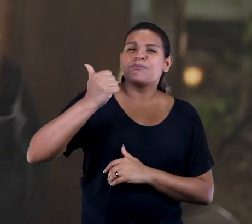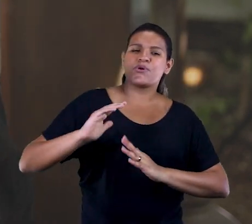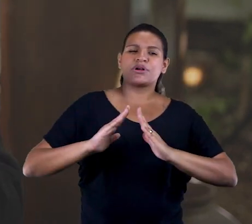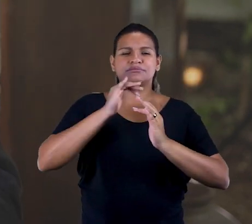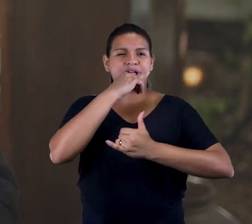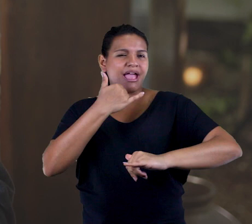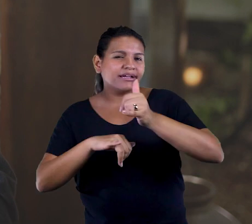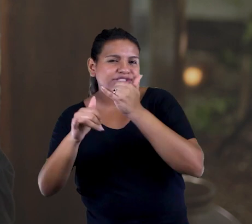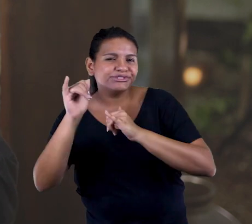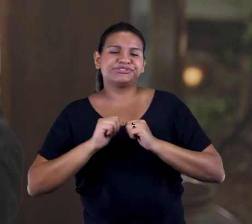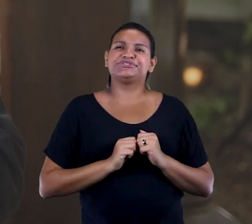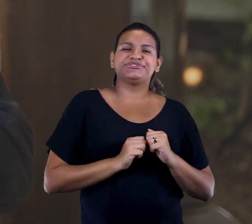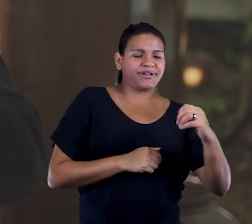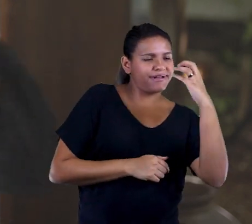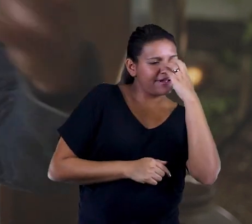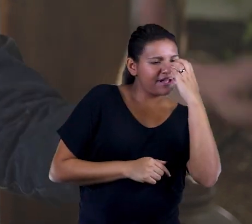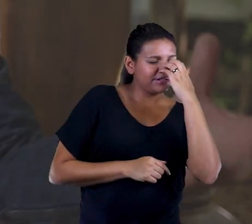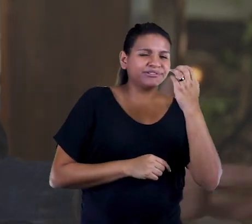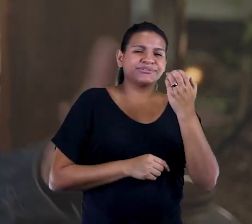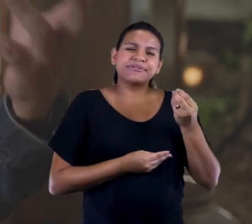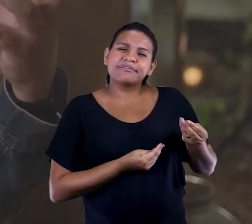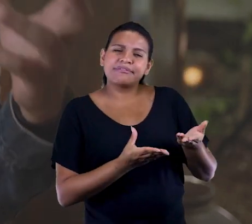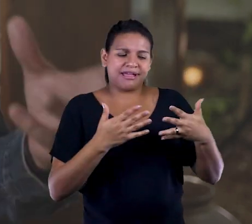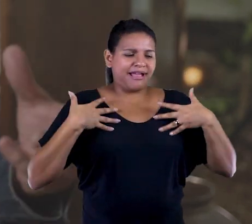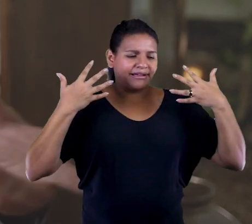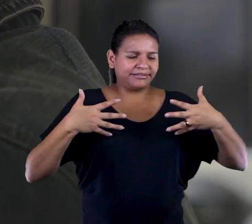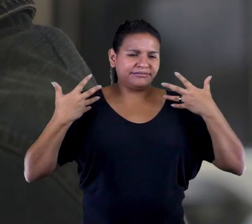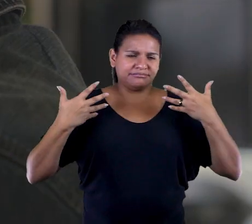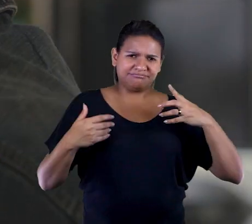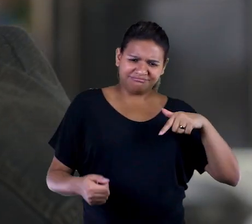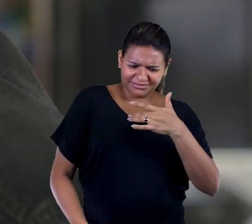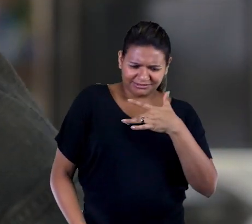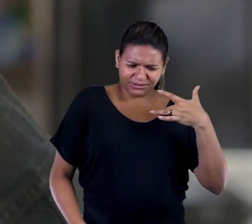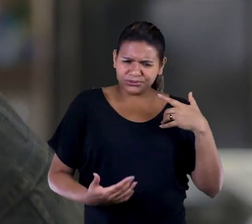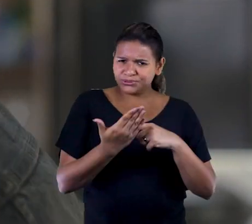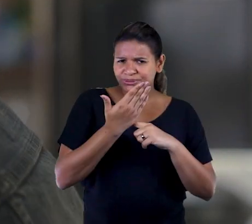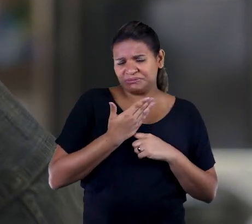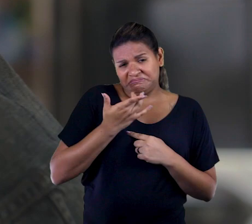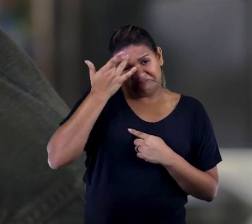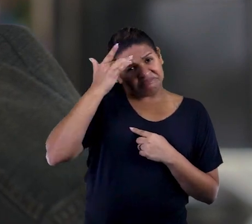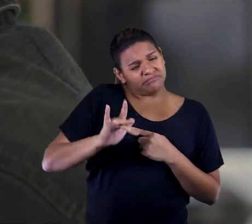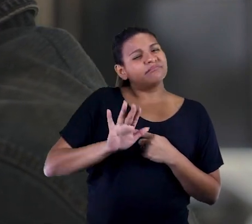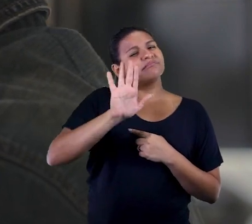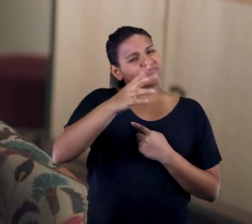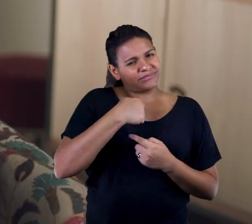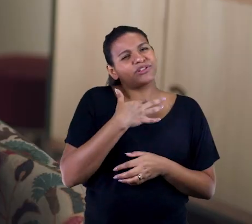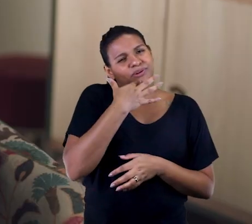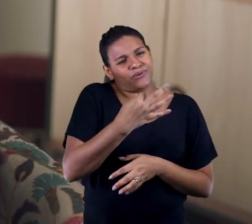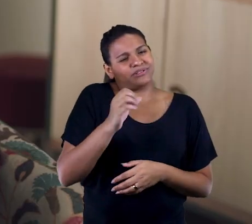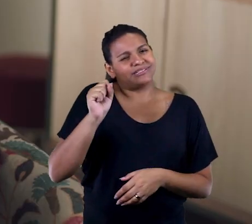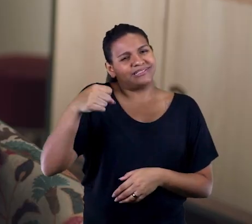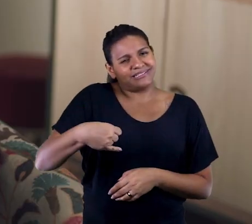energia legal na casa, que os cachorros trazem alegria. Não sei se faz bem para a saúde, mas eu acredito que sim.